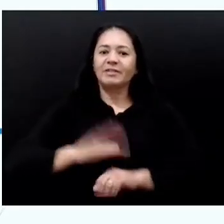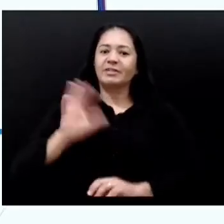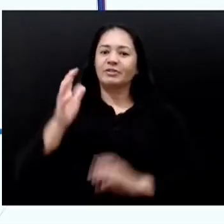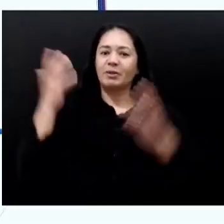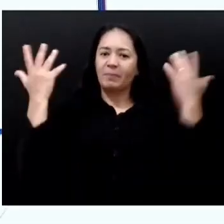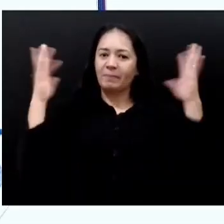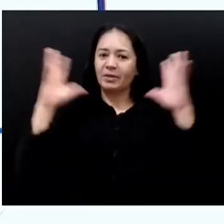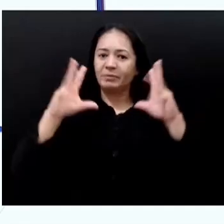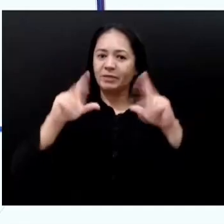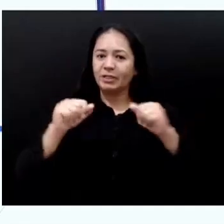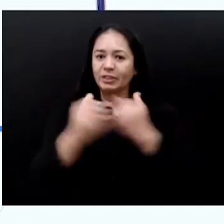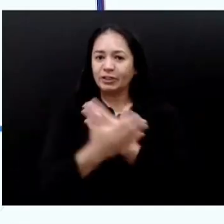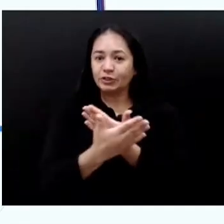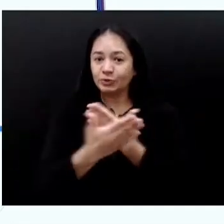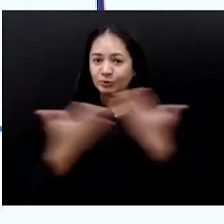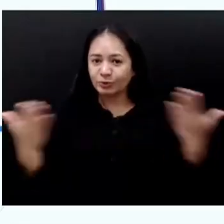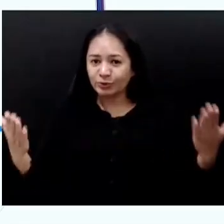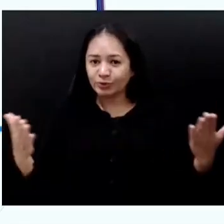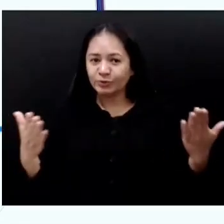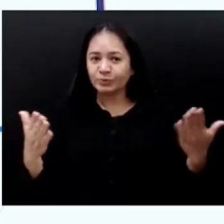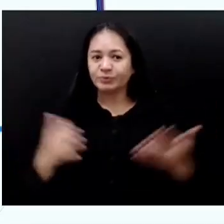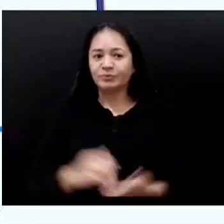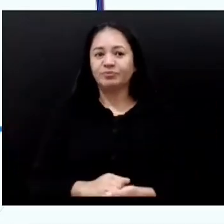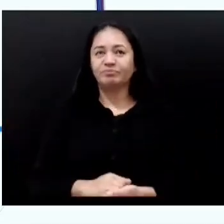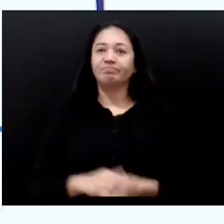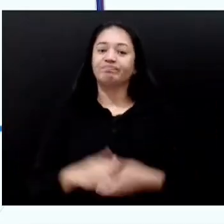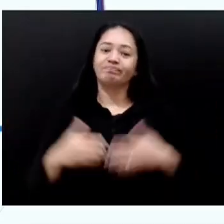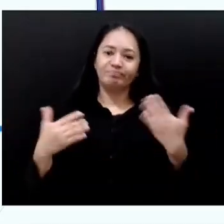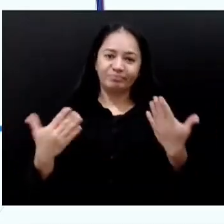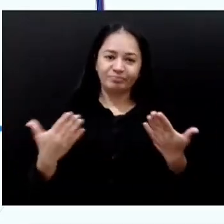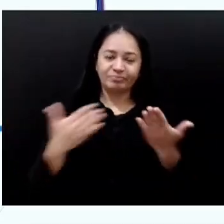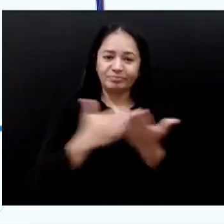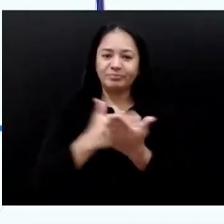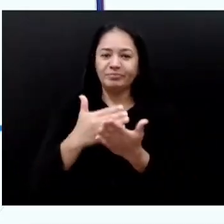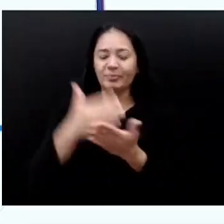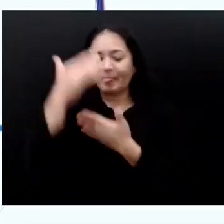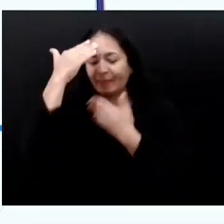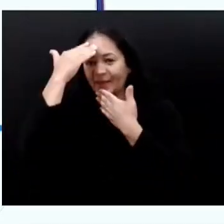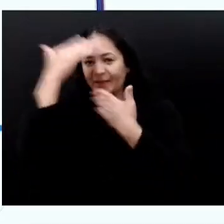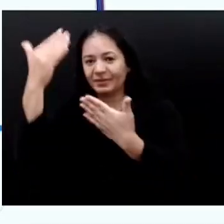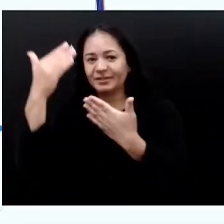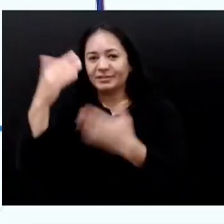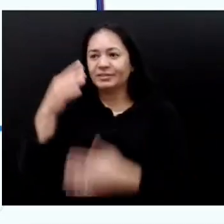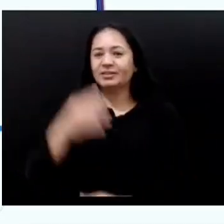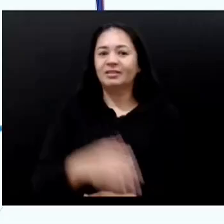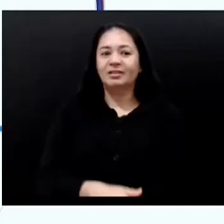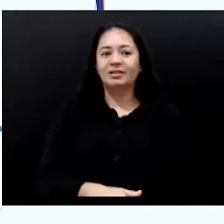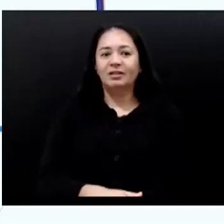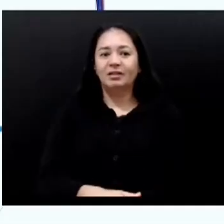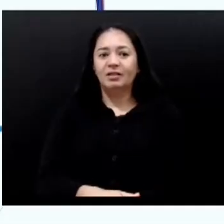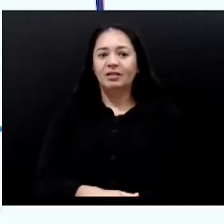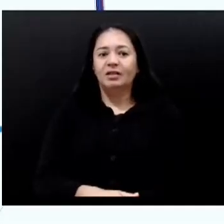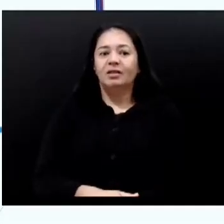nós. Bom, começar pelos agradecimentos aqui direcionados, não é por ordem de